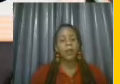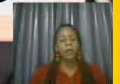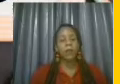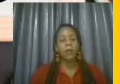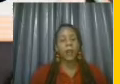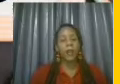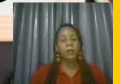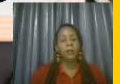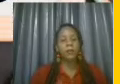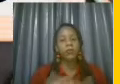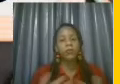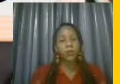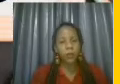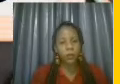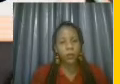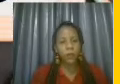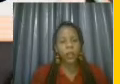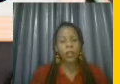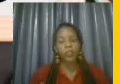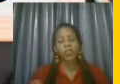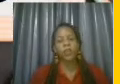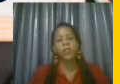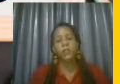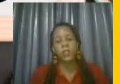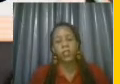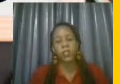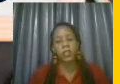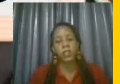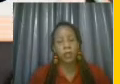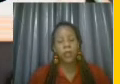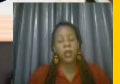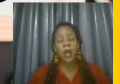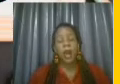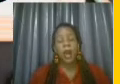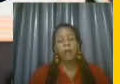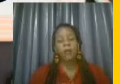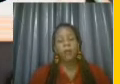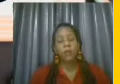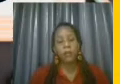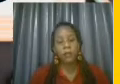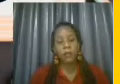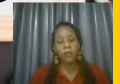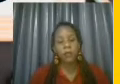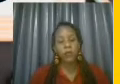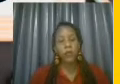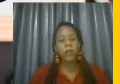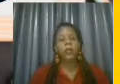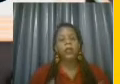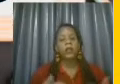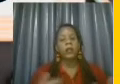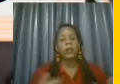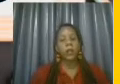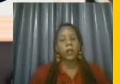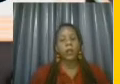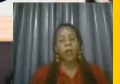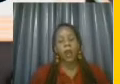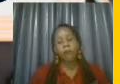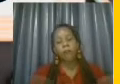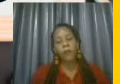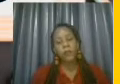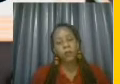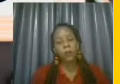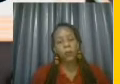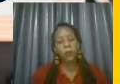acabou tendo essa mistura, né, que a gente chama de miscigenação. Acabou havendo essa mistura que